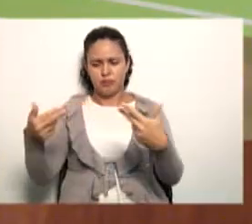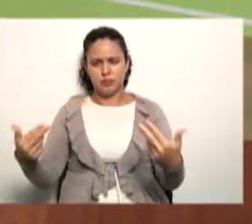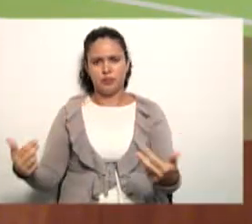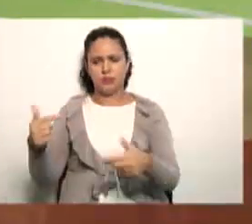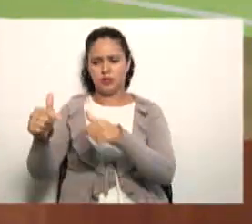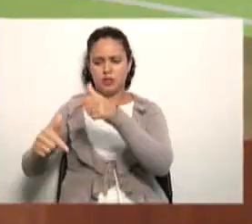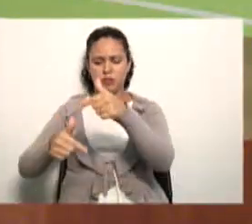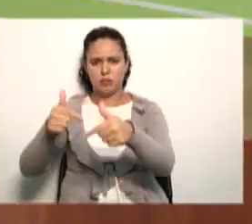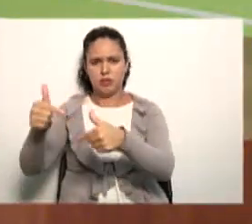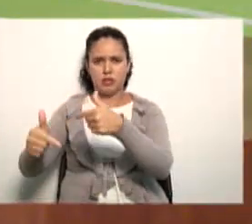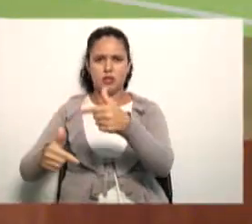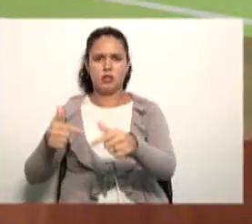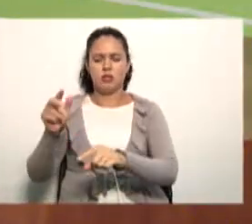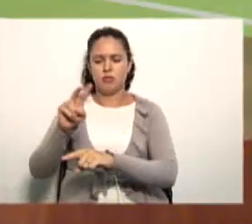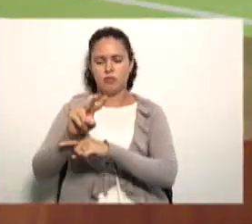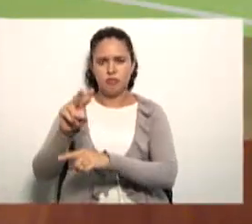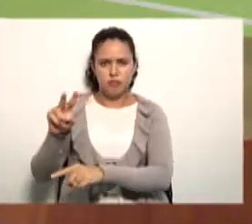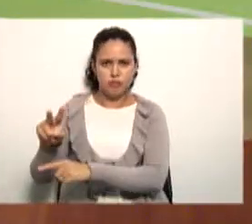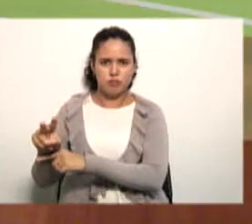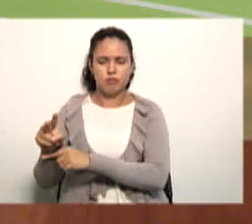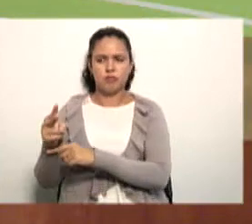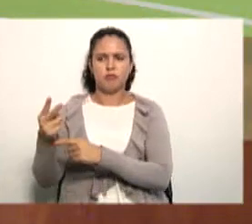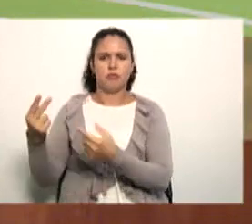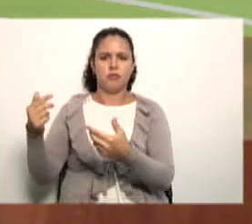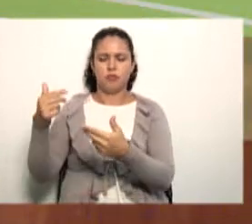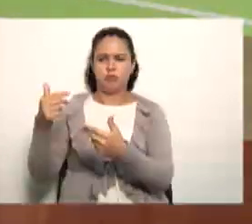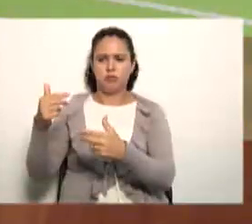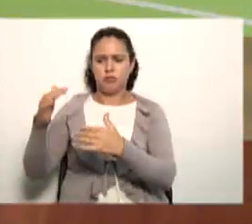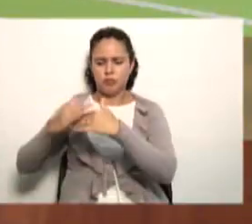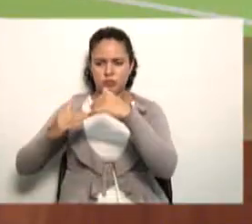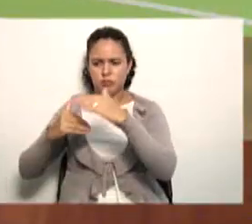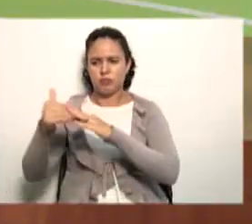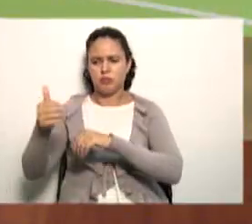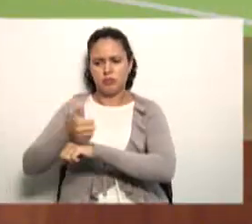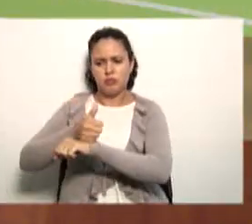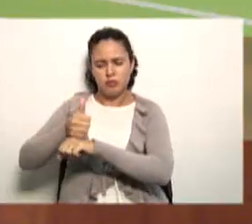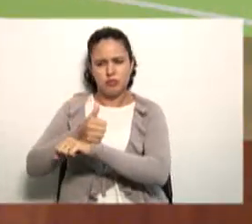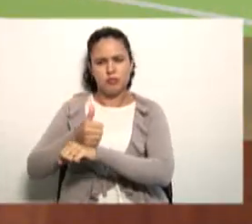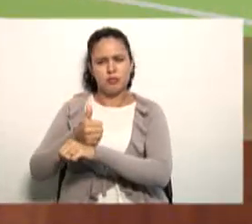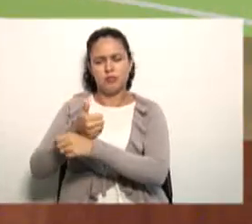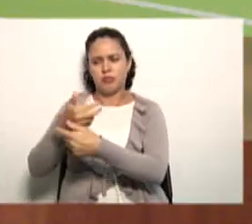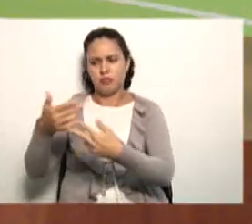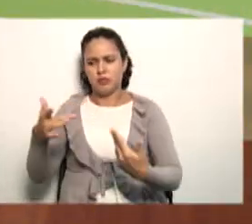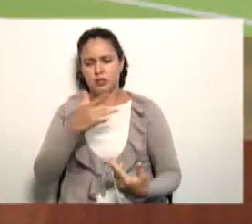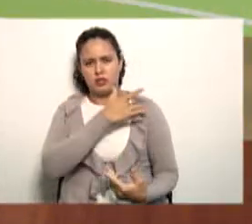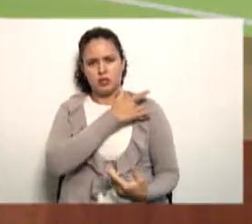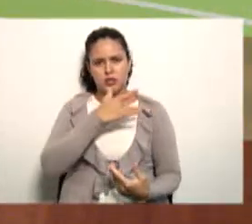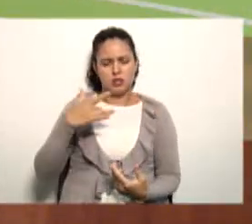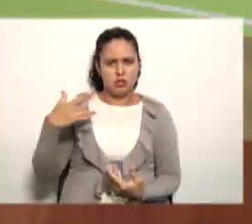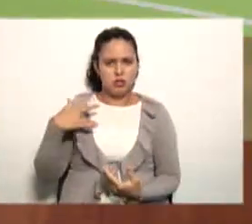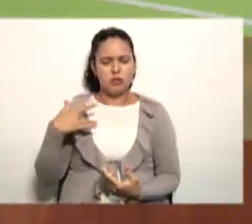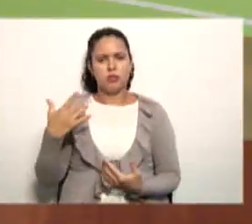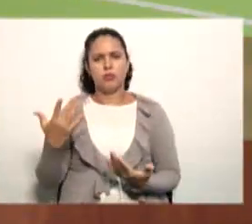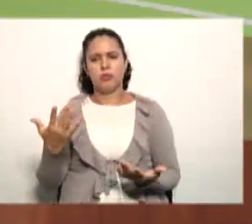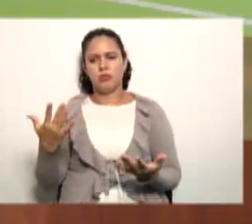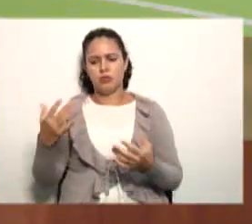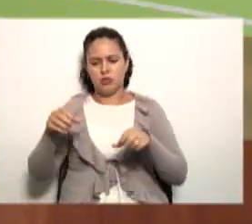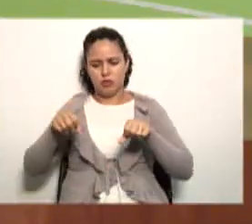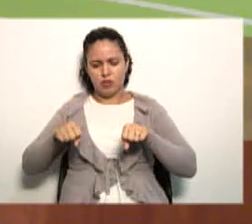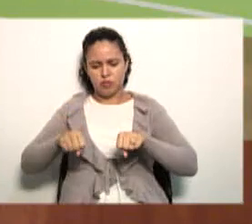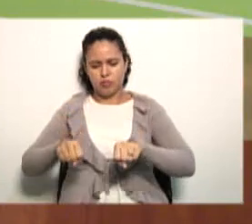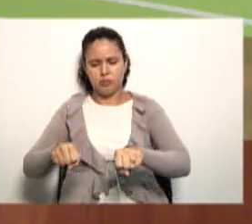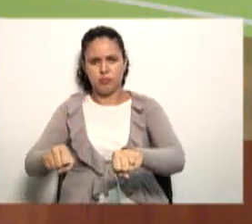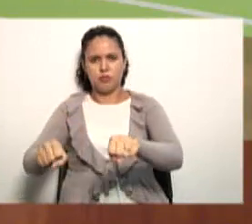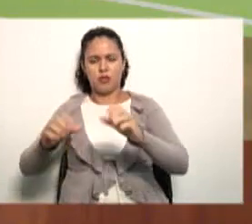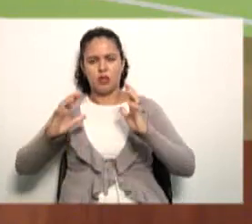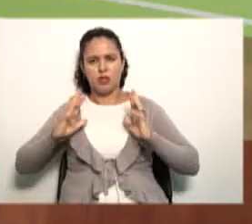esses, serviços de segurança, serviços cabeleireiros, serviços de saúde, serviços gerais como cortar grama, limpeza